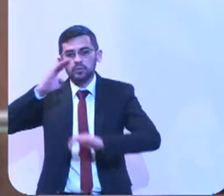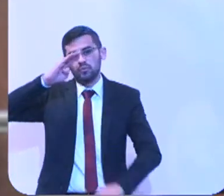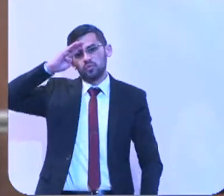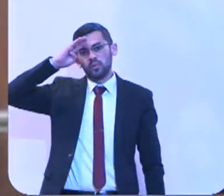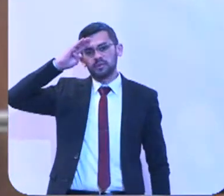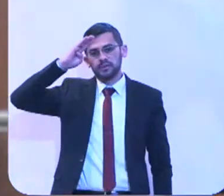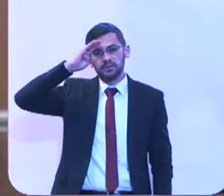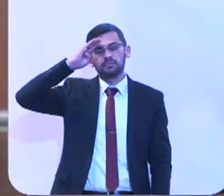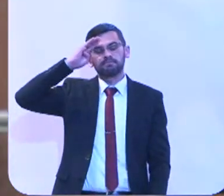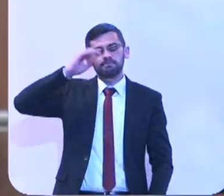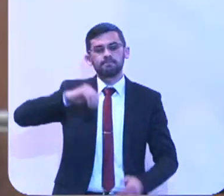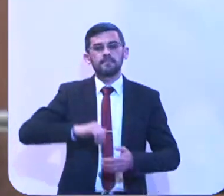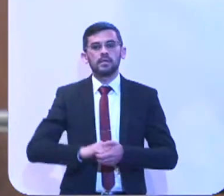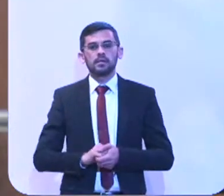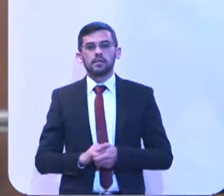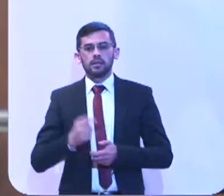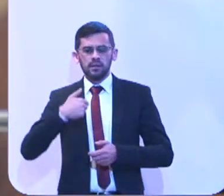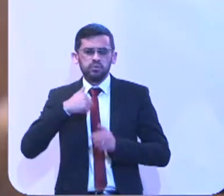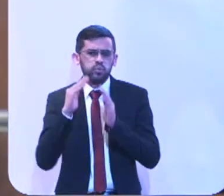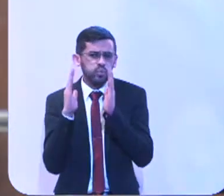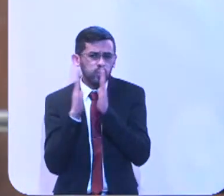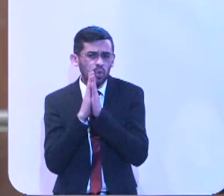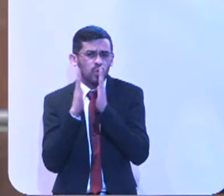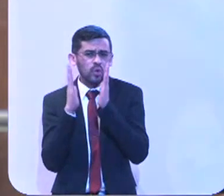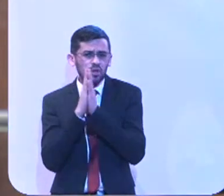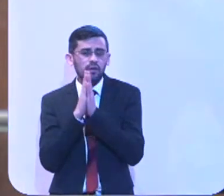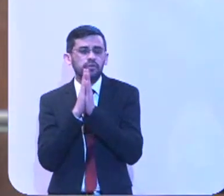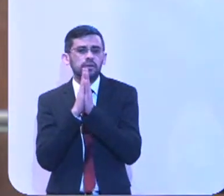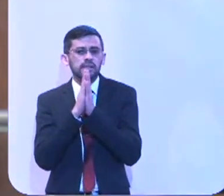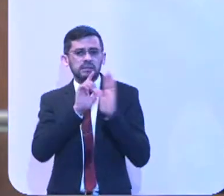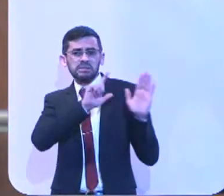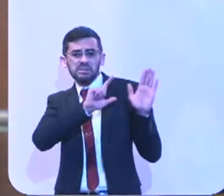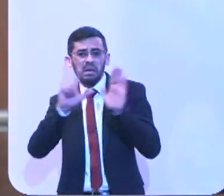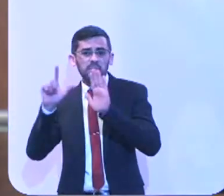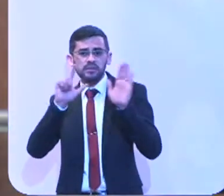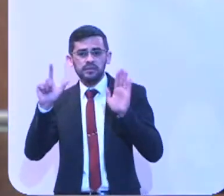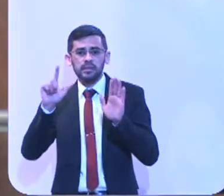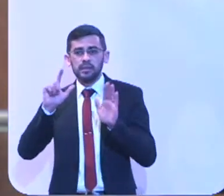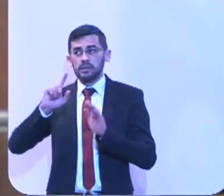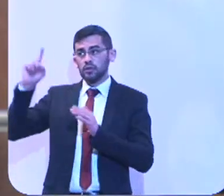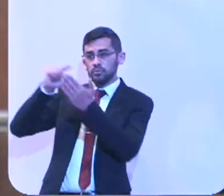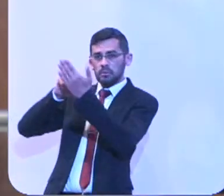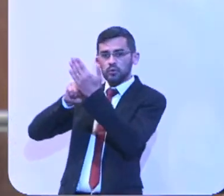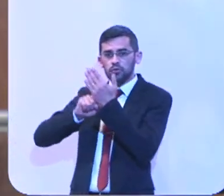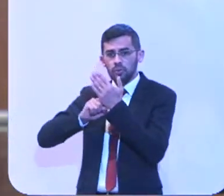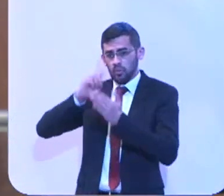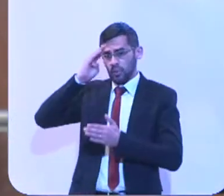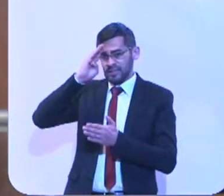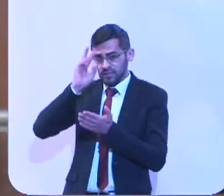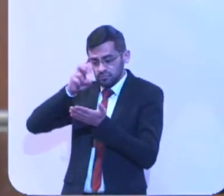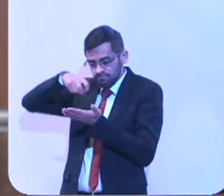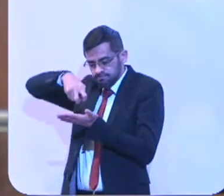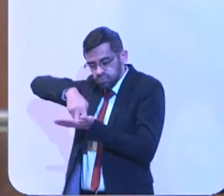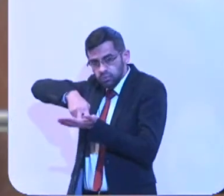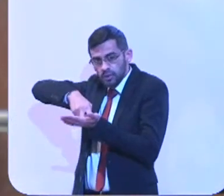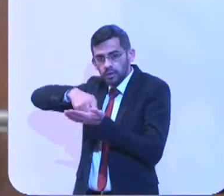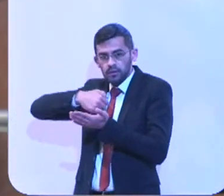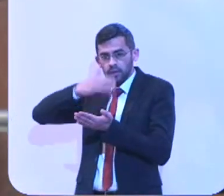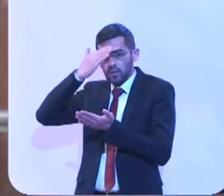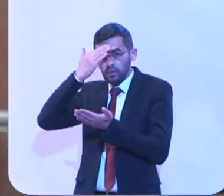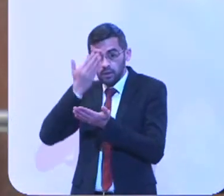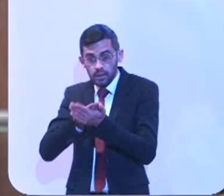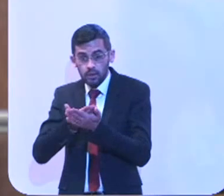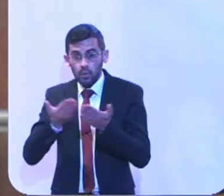exército. Enquanto eu orava nos últimos dias, Deus me mostrou um exército de joelhos. E eu creio, hoje